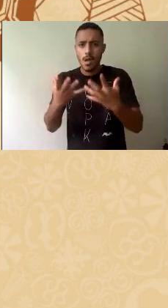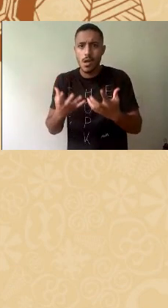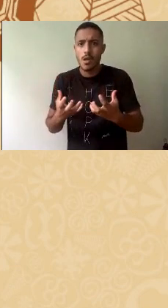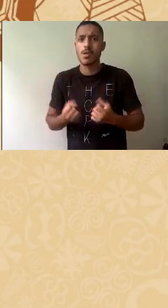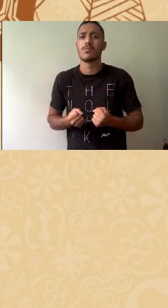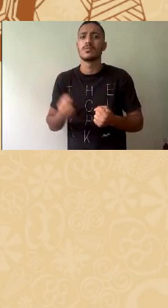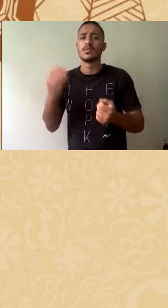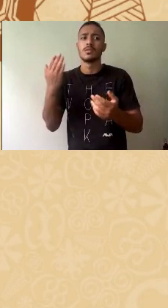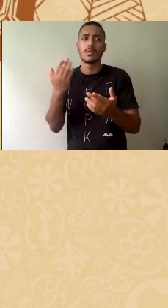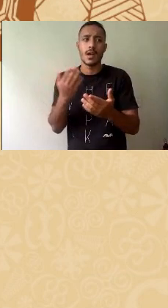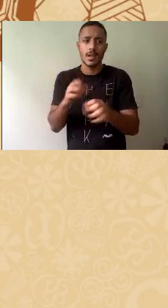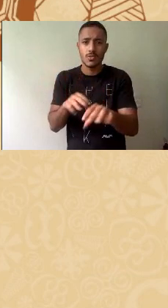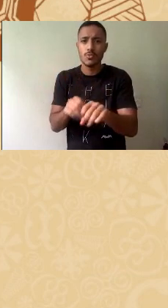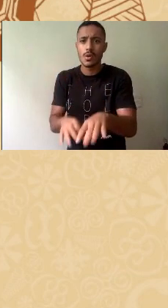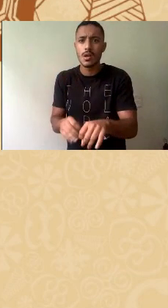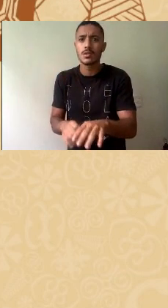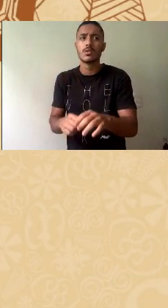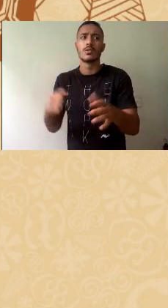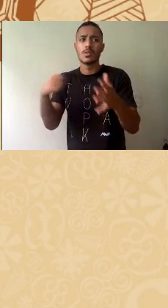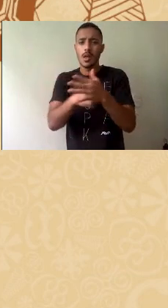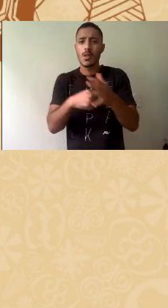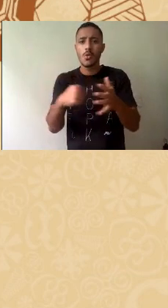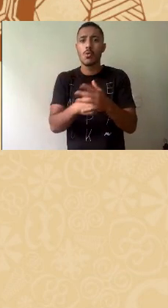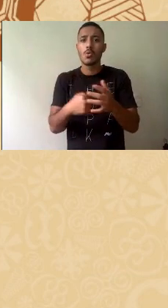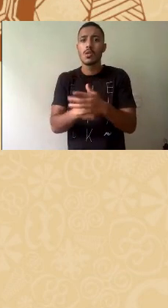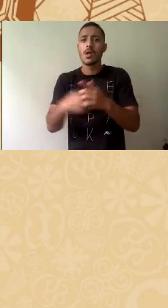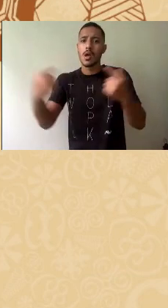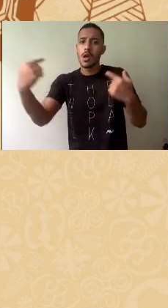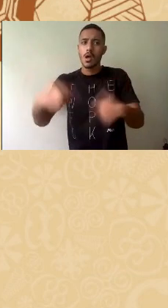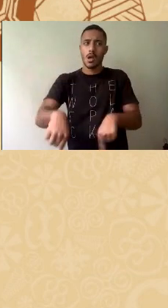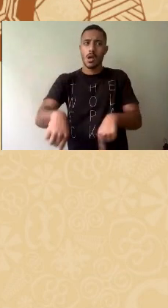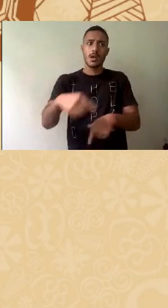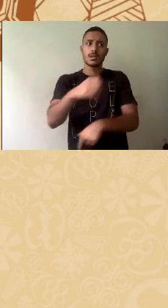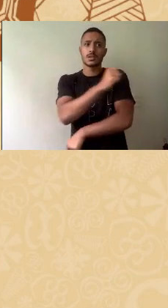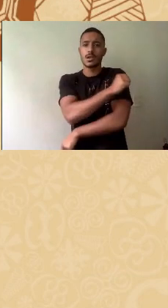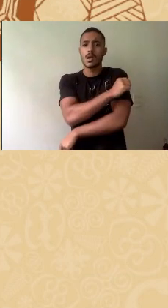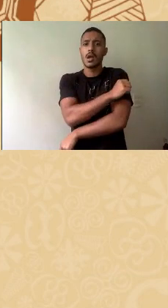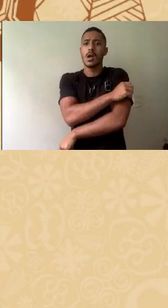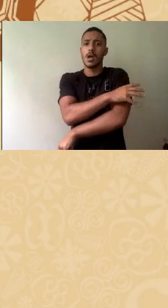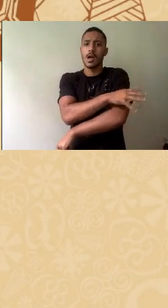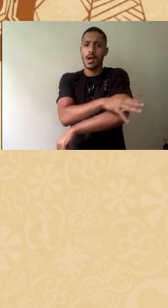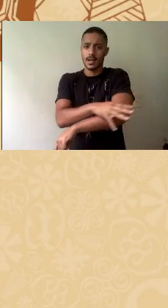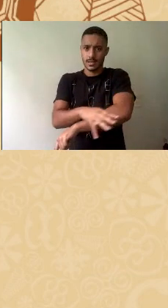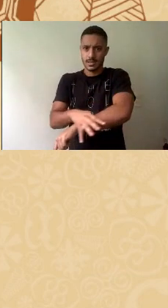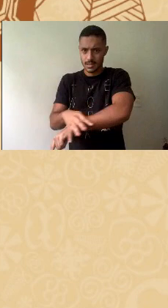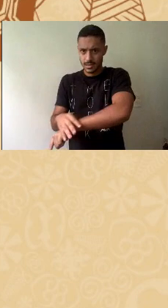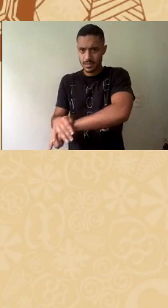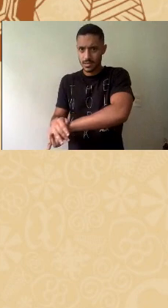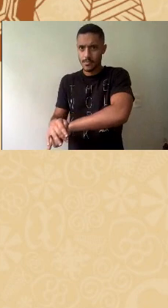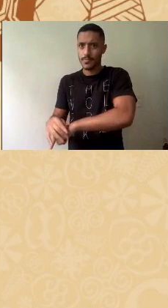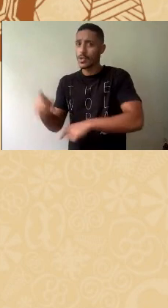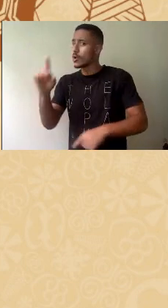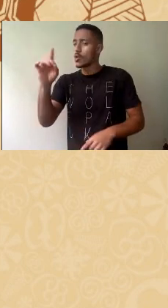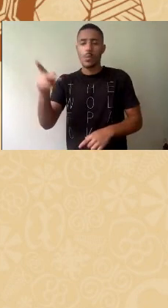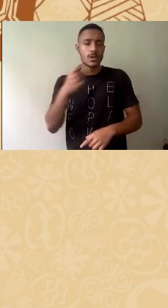luta antirracista. Não é só falar, precisa de ação.